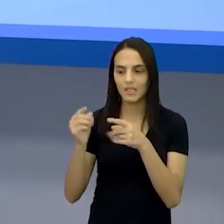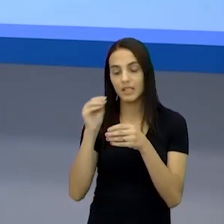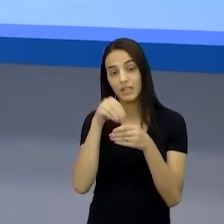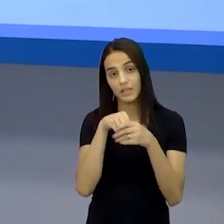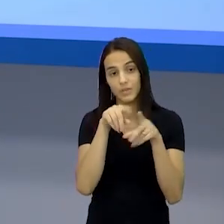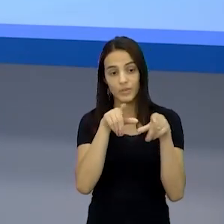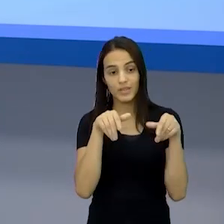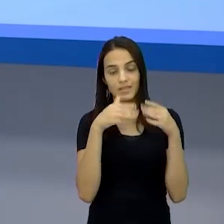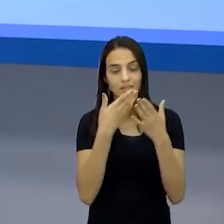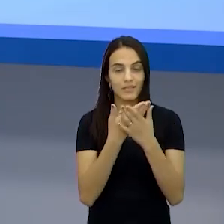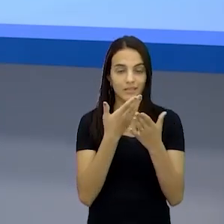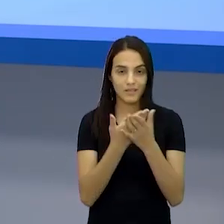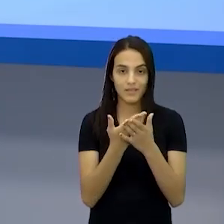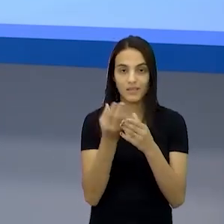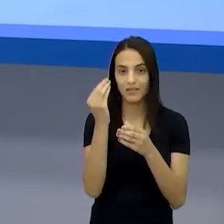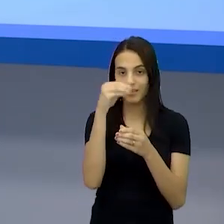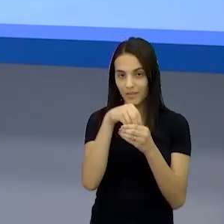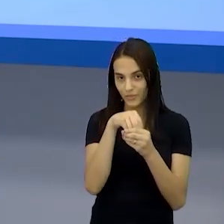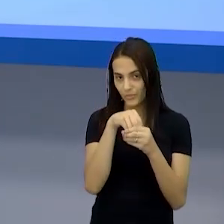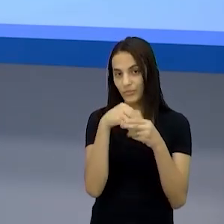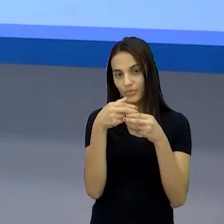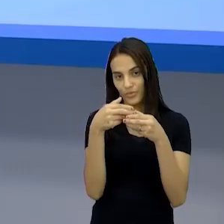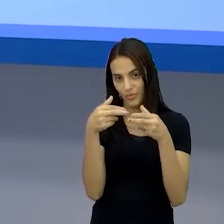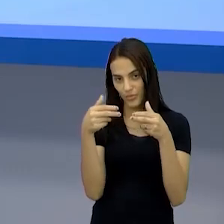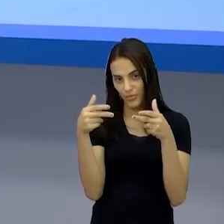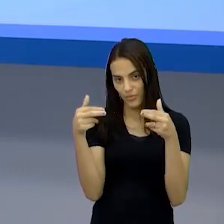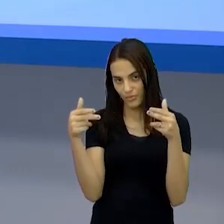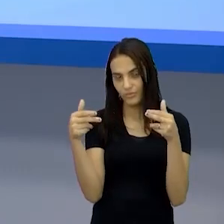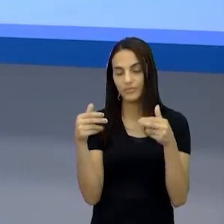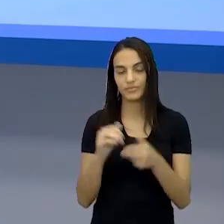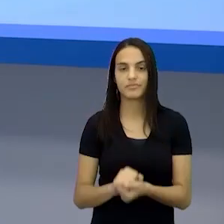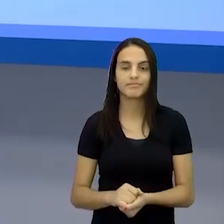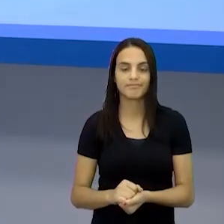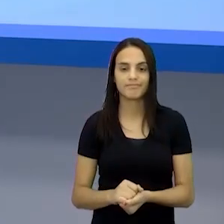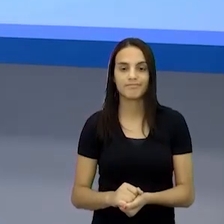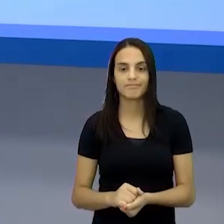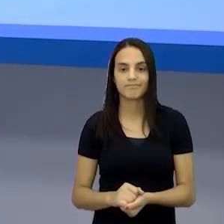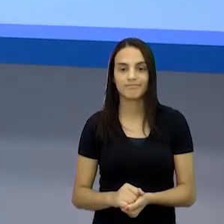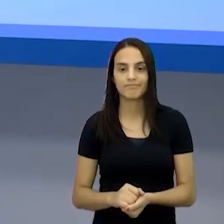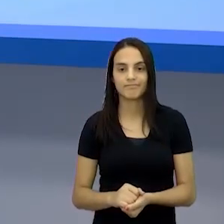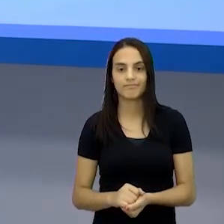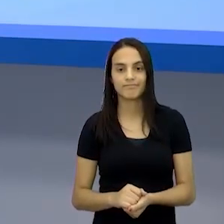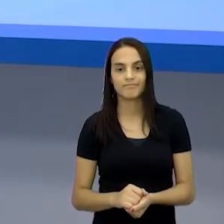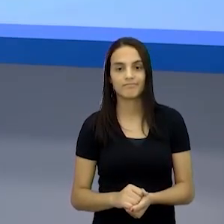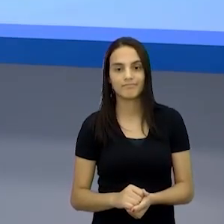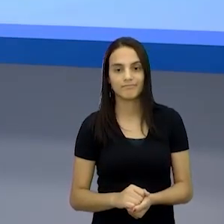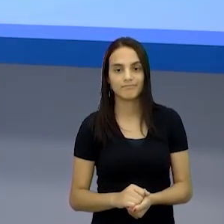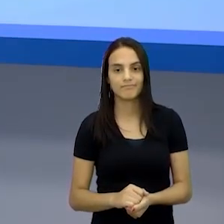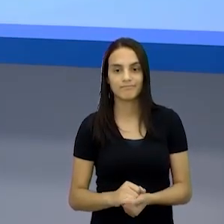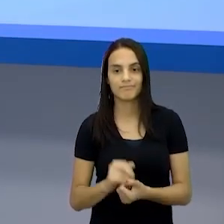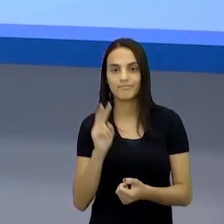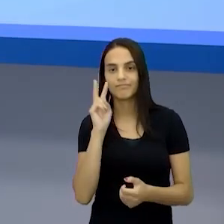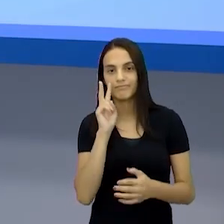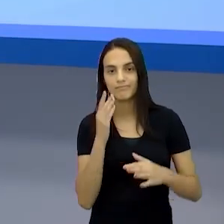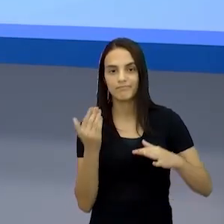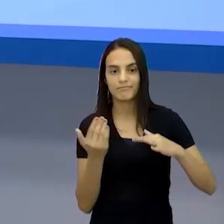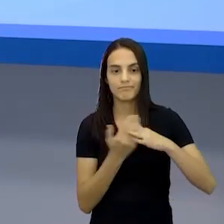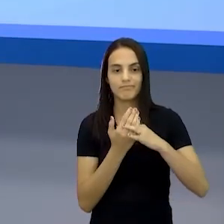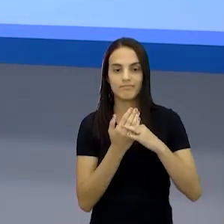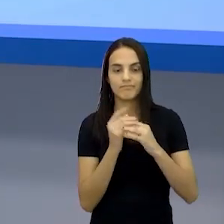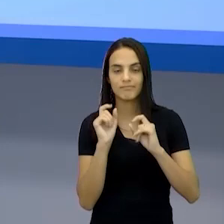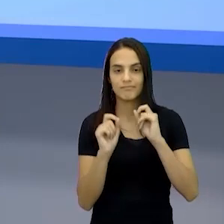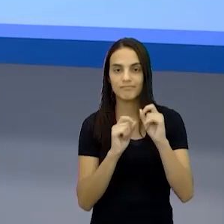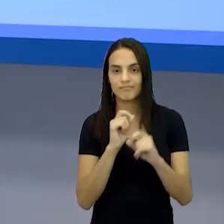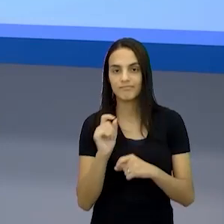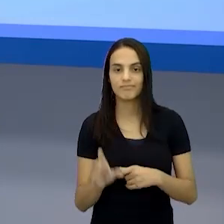de uma sala de aula, dentro desse componente e de outros componentes que vocês vão ter. Ele falou aqui do De Olho na Integração sobre o